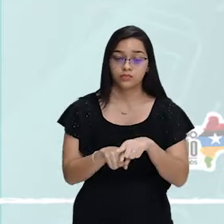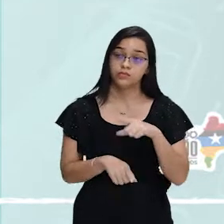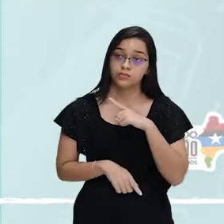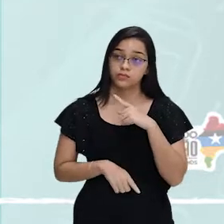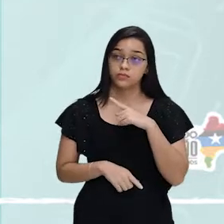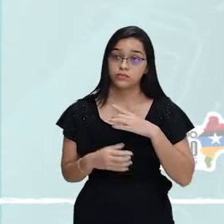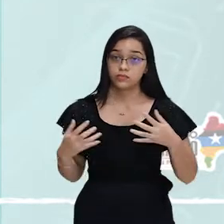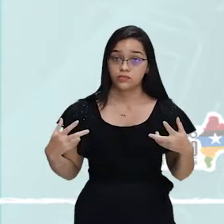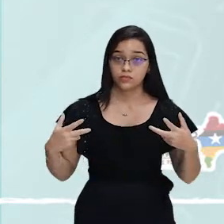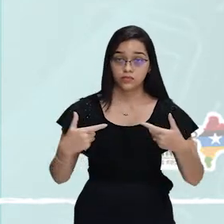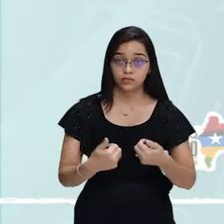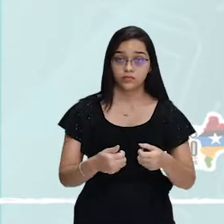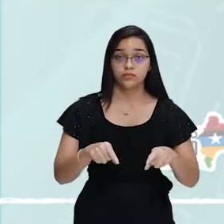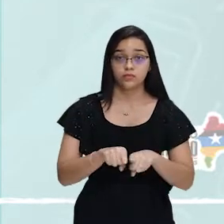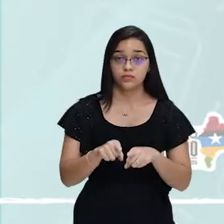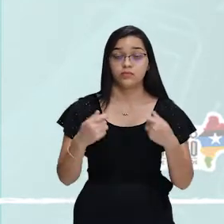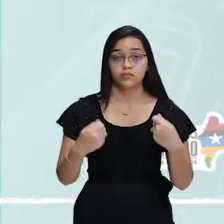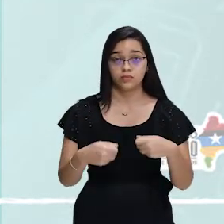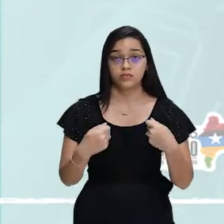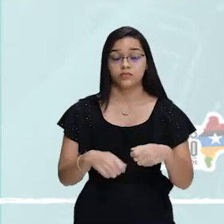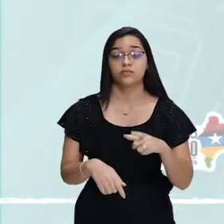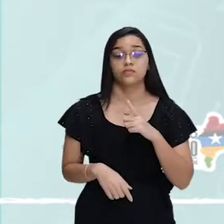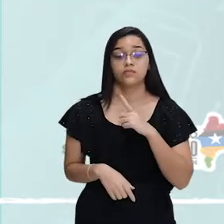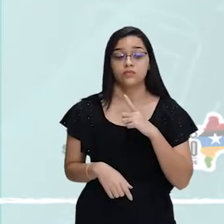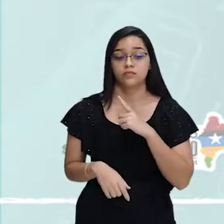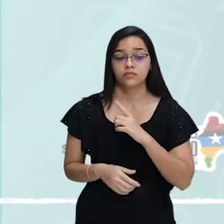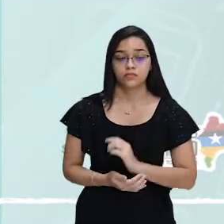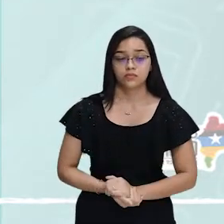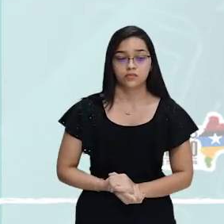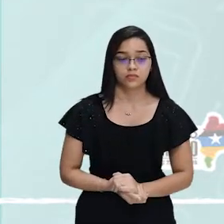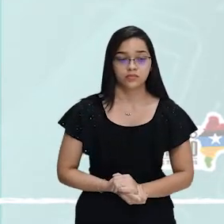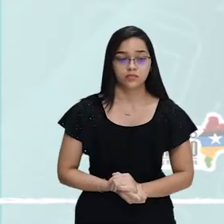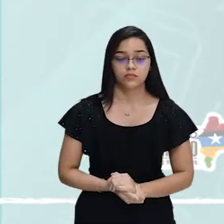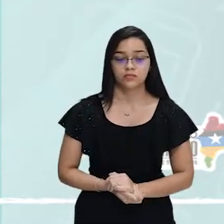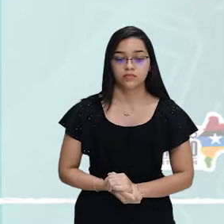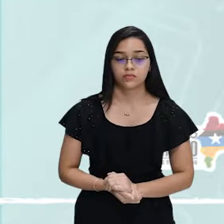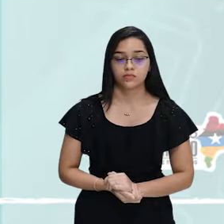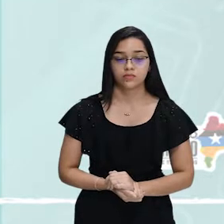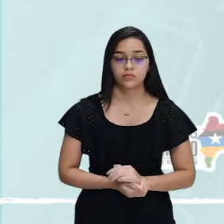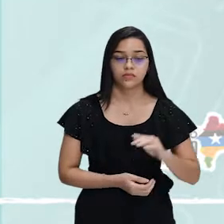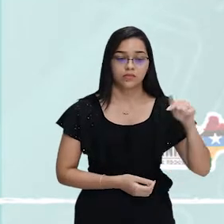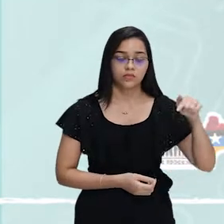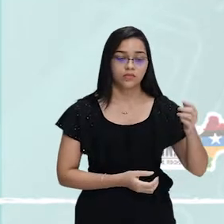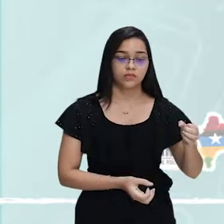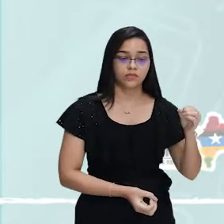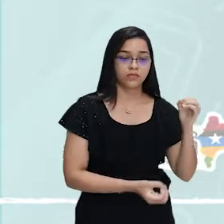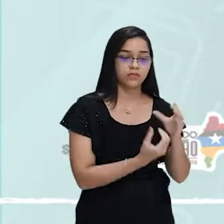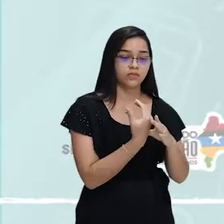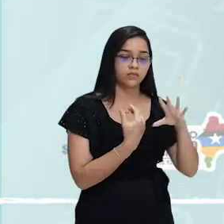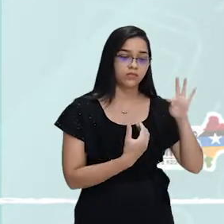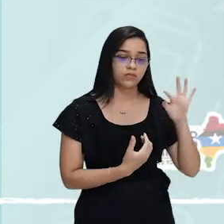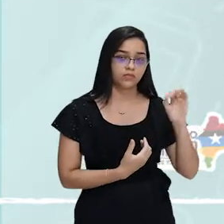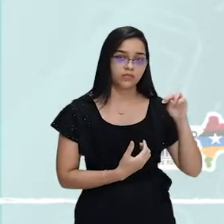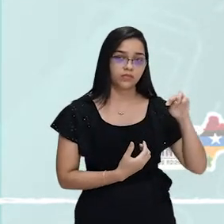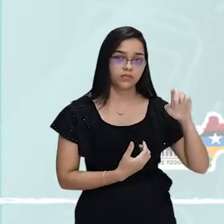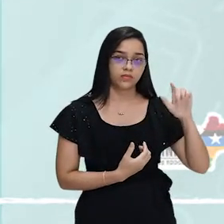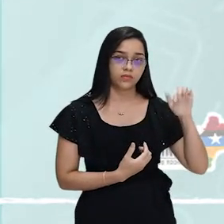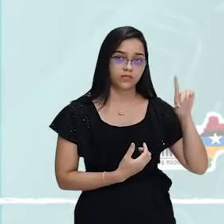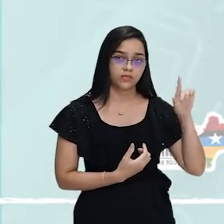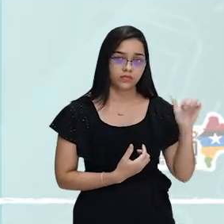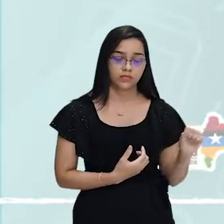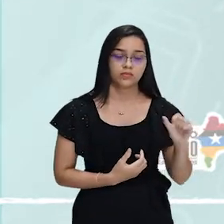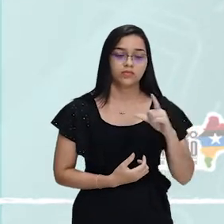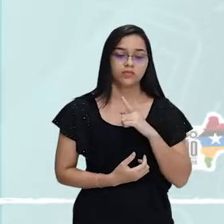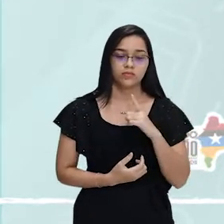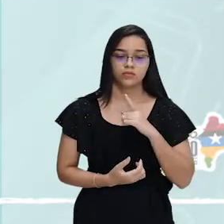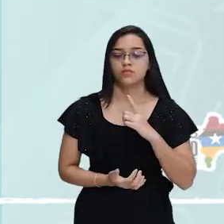das habilidades e competências que a gente tem que ter. Então, numa coluna, ele bota produção em toneladas, né? Do